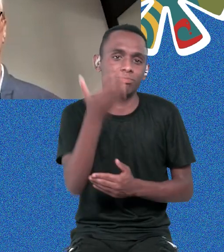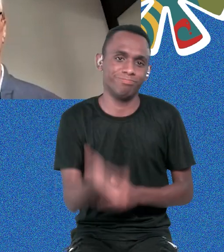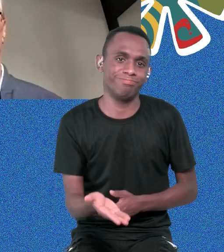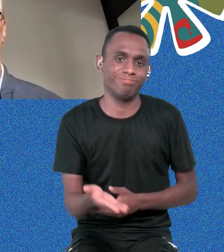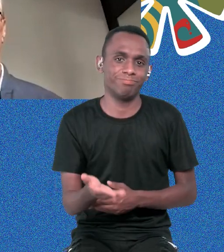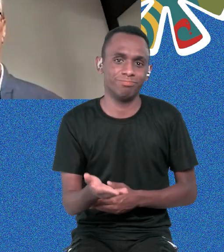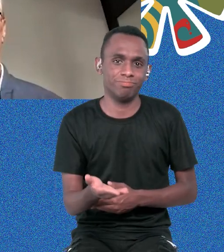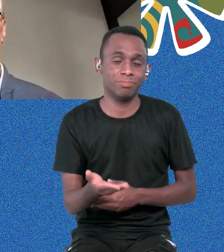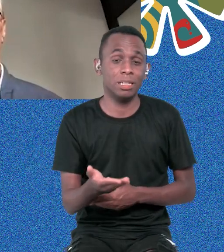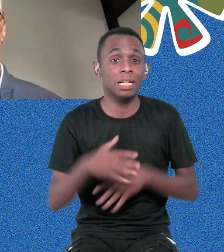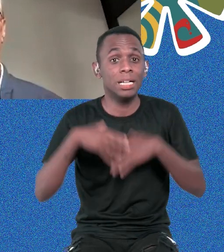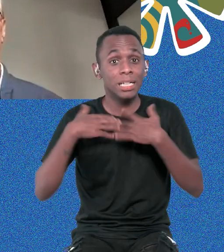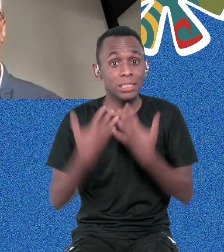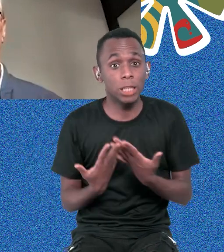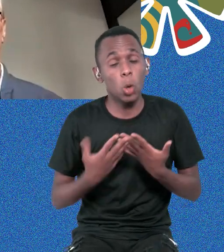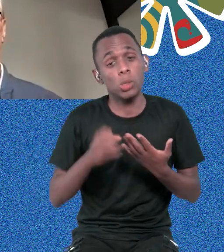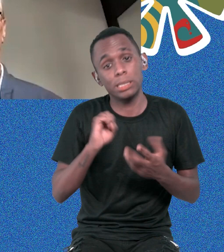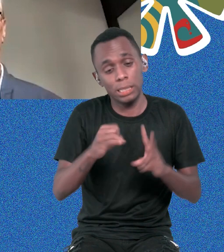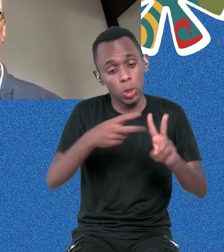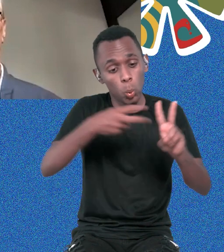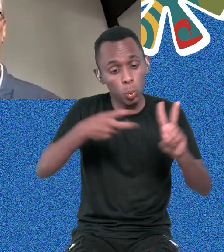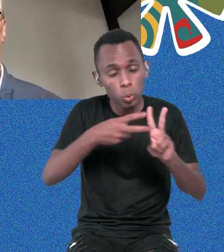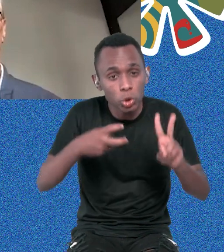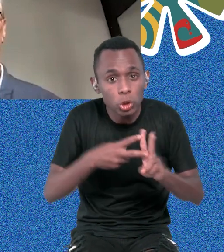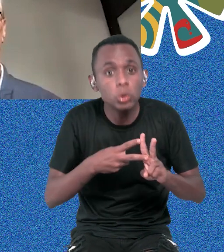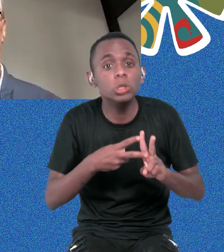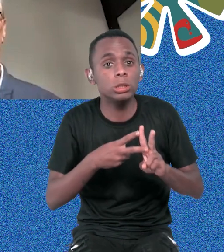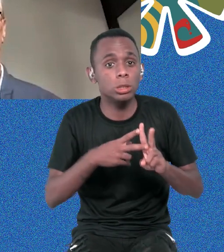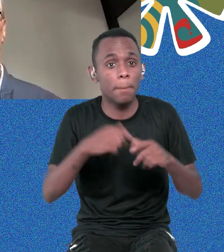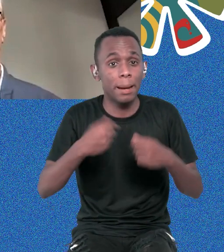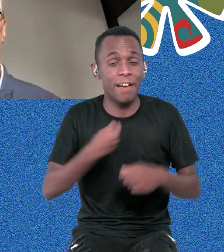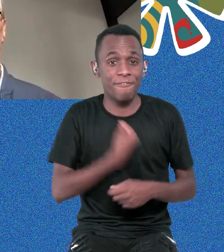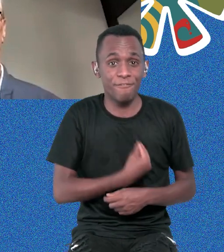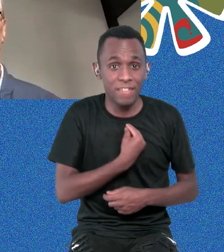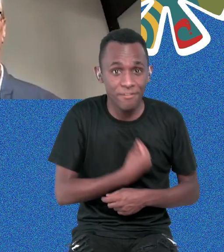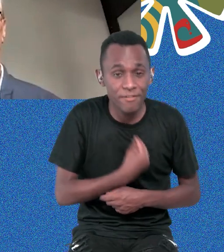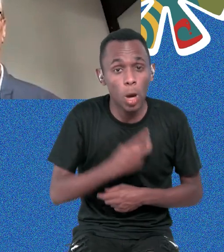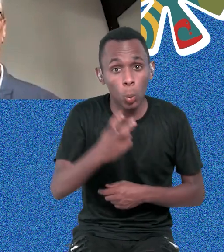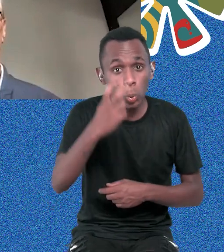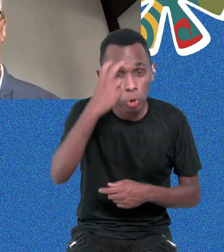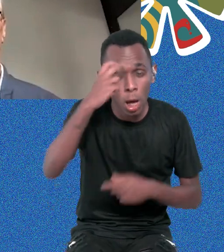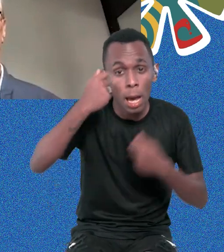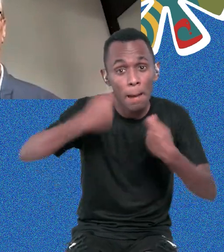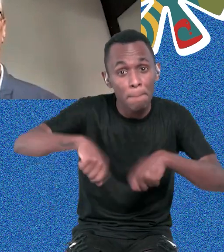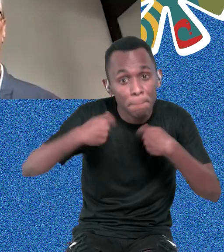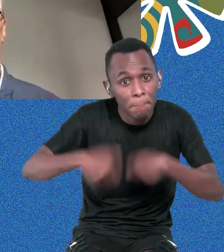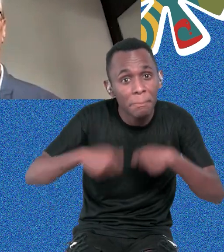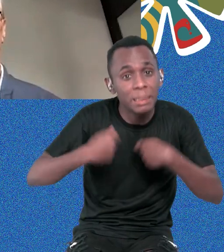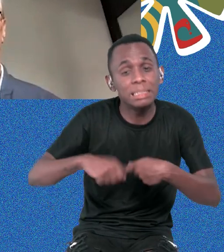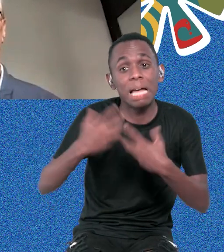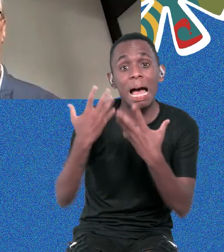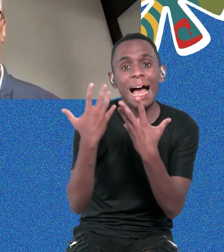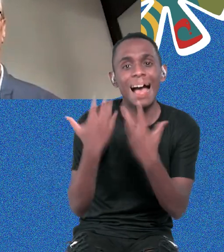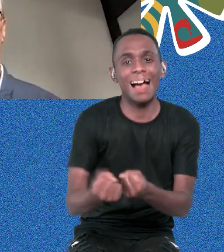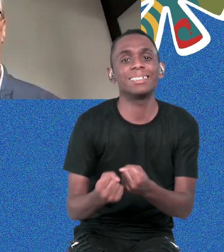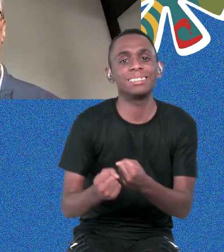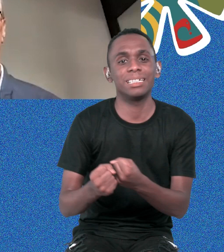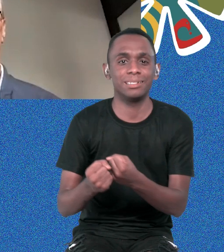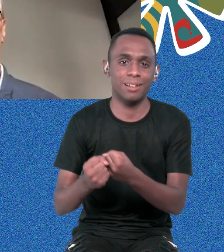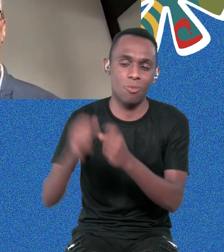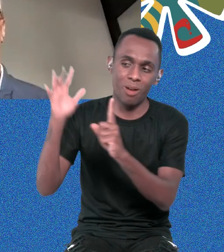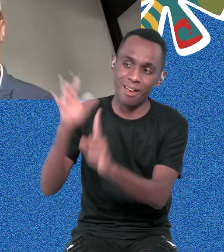indígenas, para ter direito à vivência da sua cultura, eles têm que se render a uma